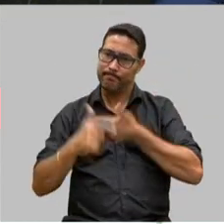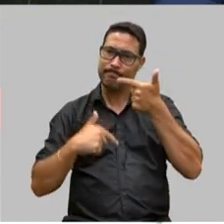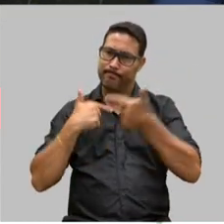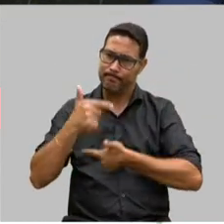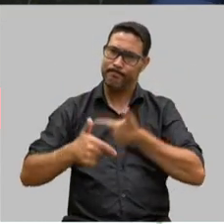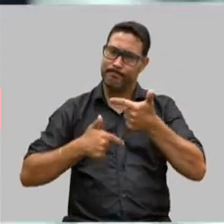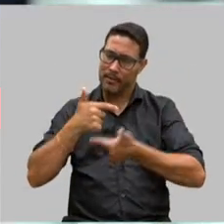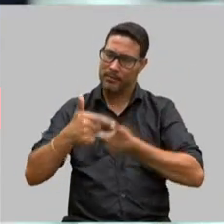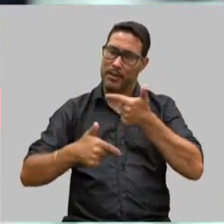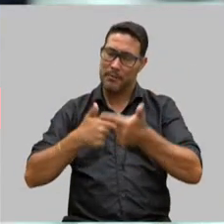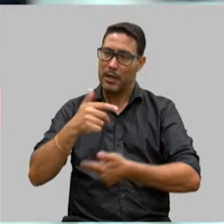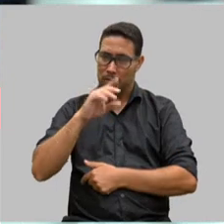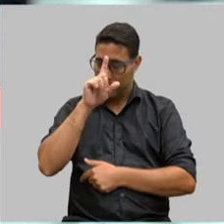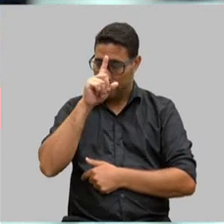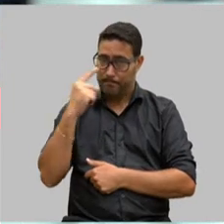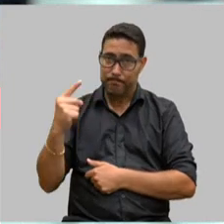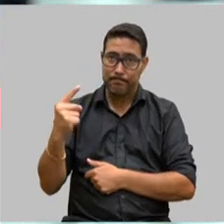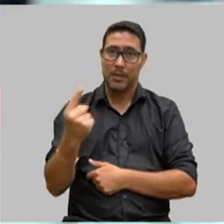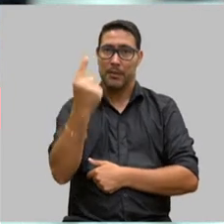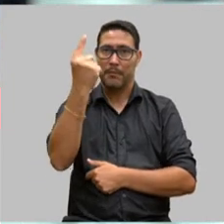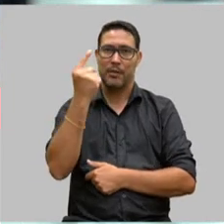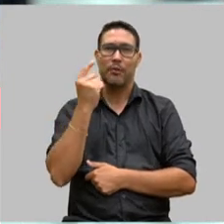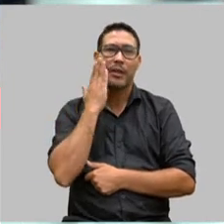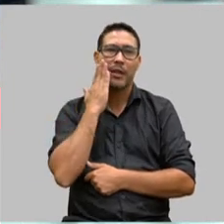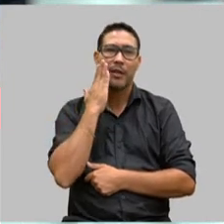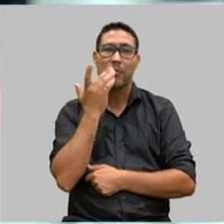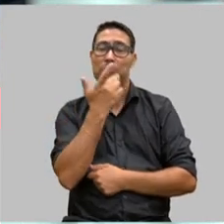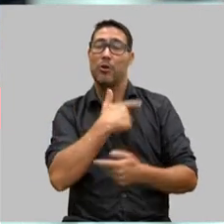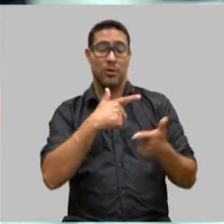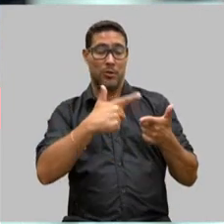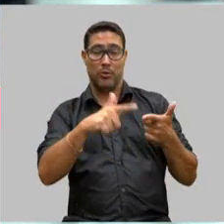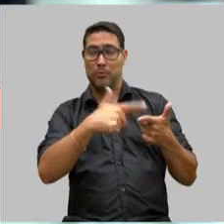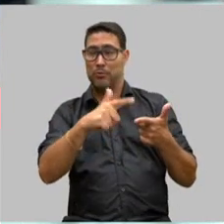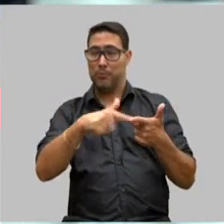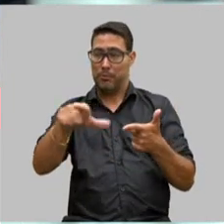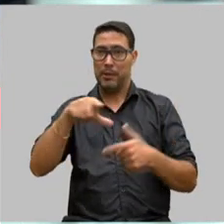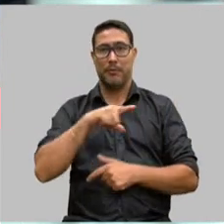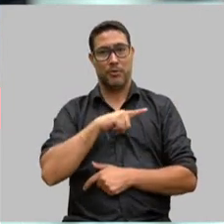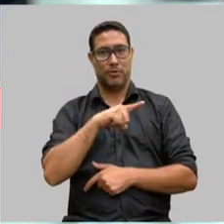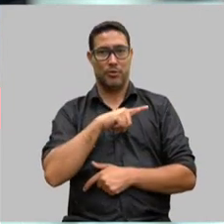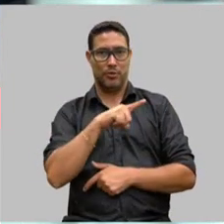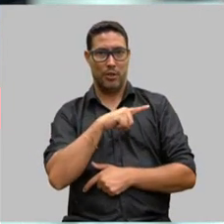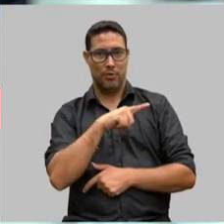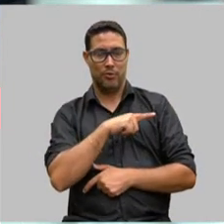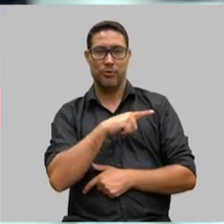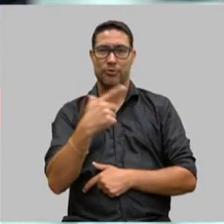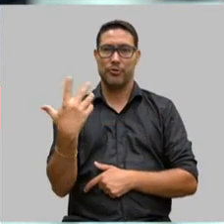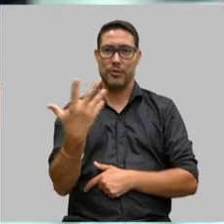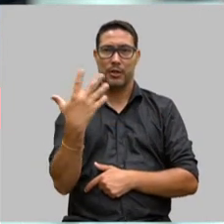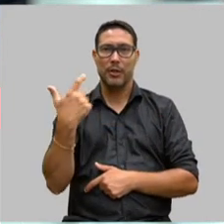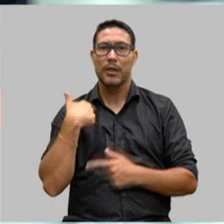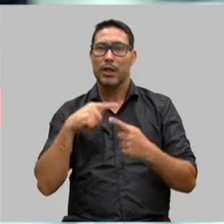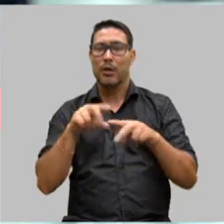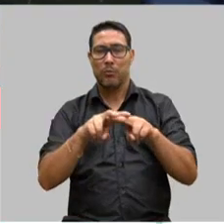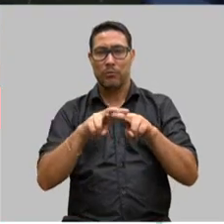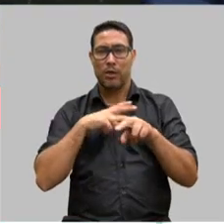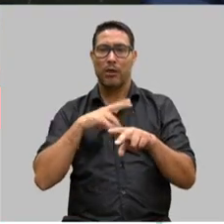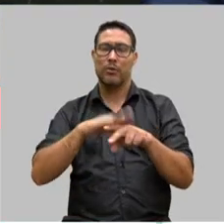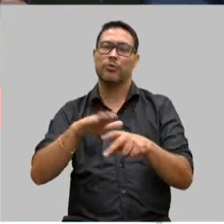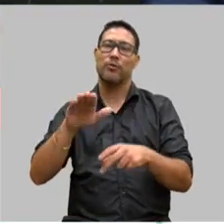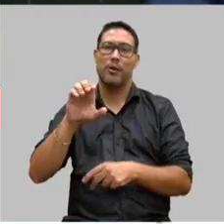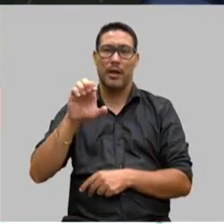primeiro, entendendo qual que era o problema que nós precisávamos lidar, atualizando o nosso inventário de gases de efeito estufa. E por que que eu quero te